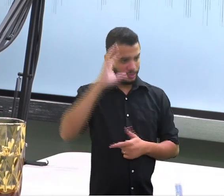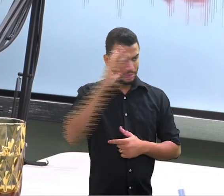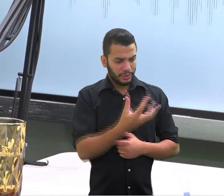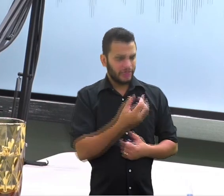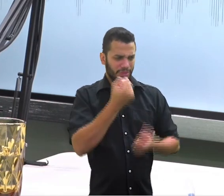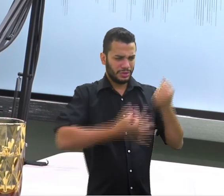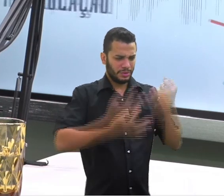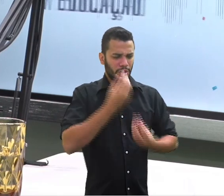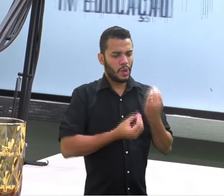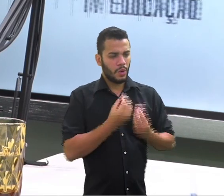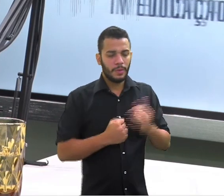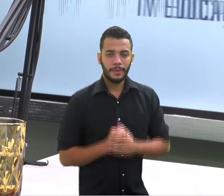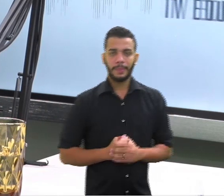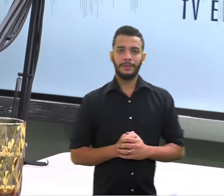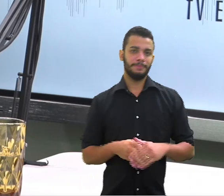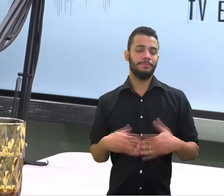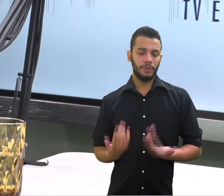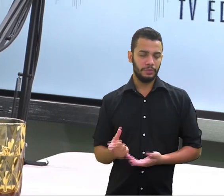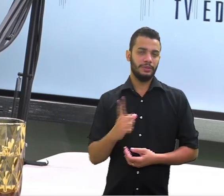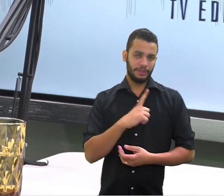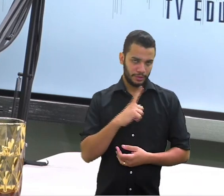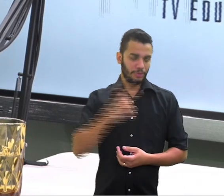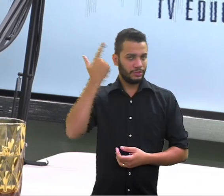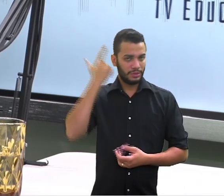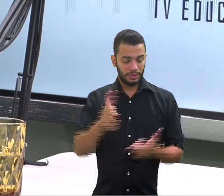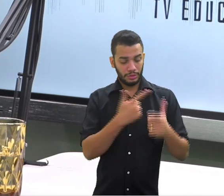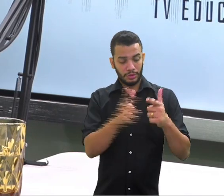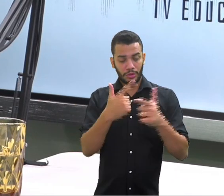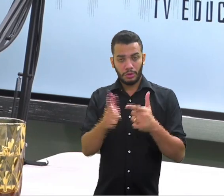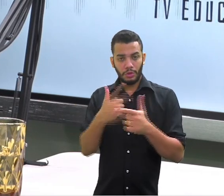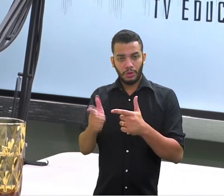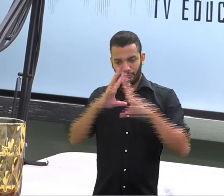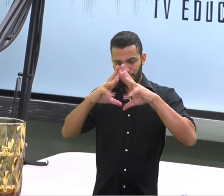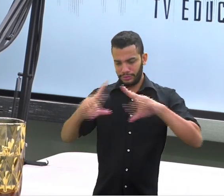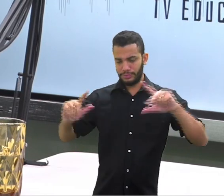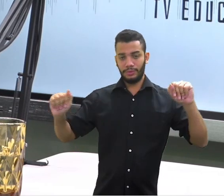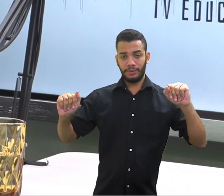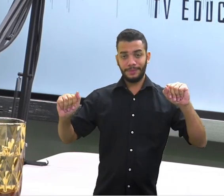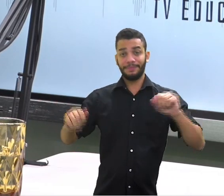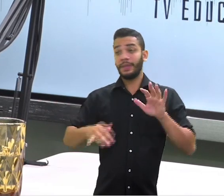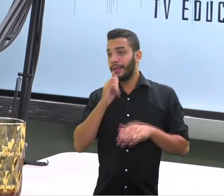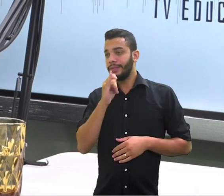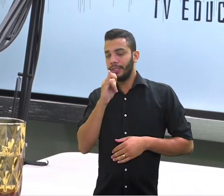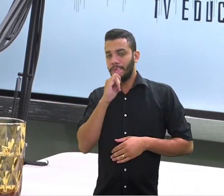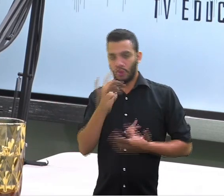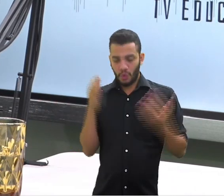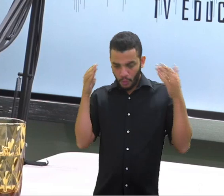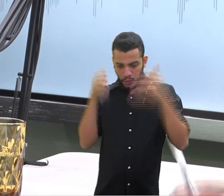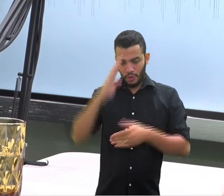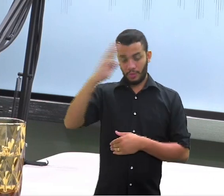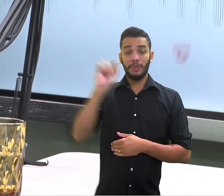Porque é exatamente aquela questão da prevenção. Quando a droga ela chega a ser oferecida para o aluno, ele já sabe